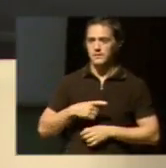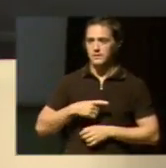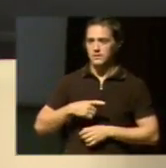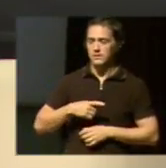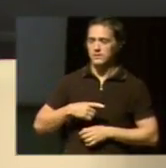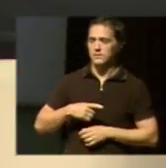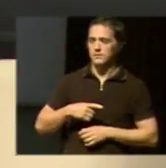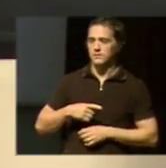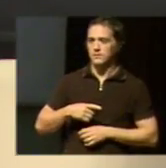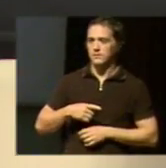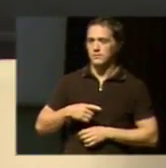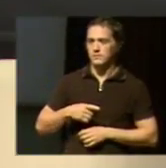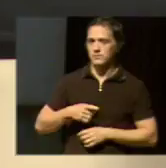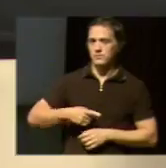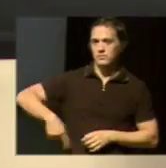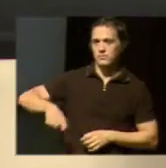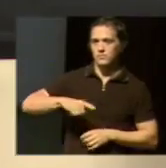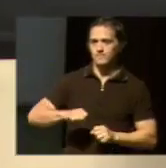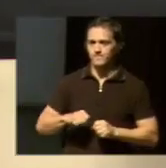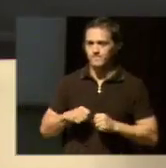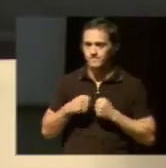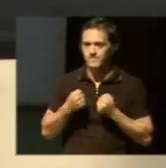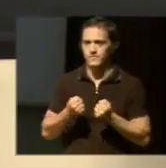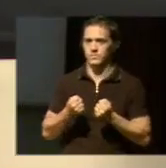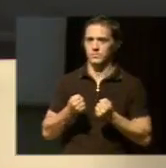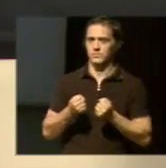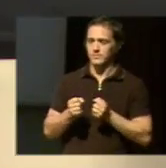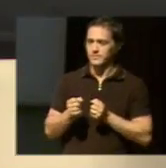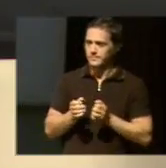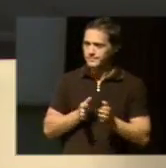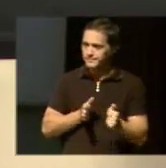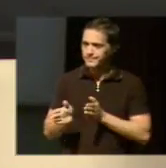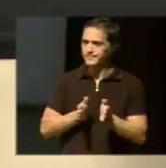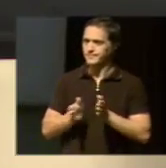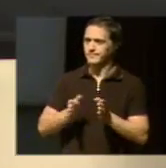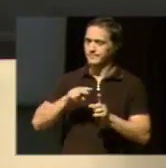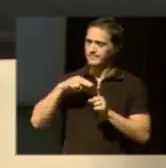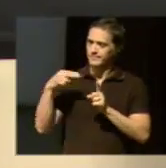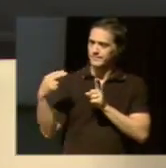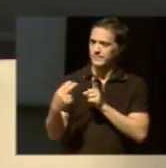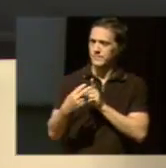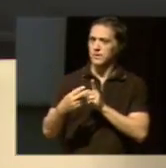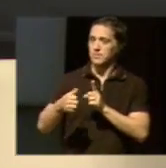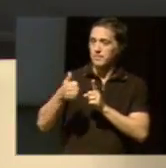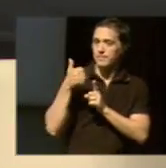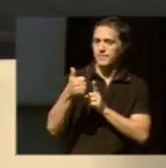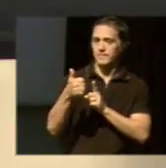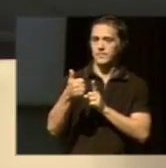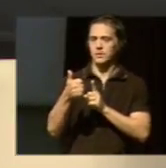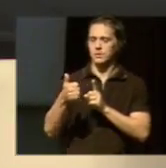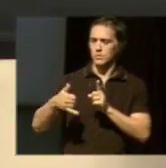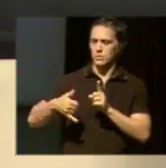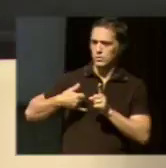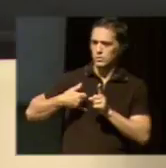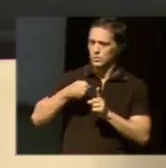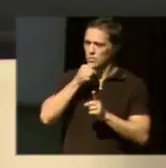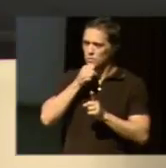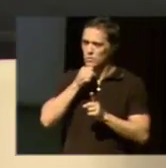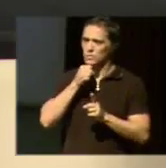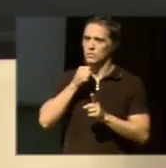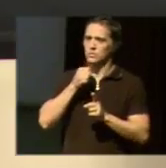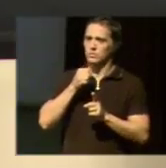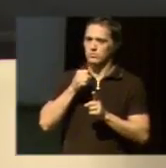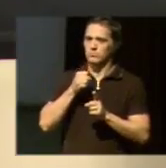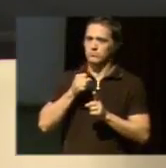tentamos reforçar os aspectos positivos, de modo que os idosos atuem de forma competente